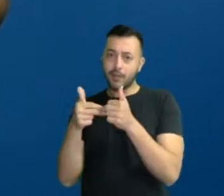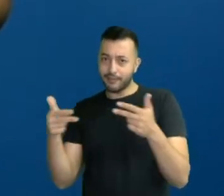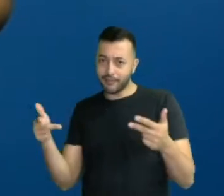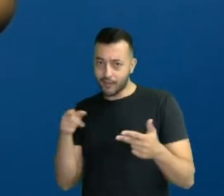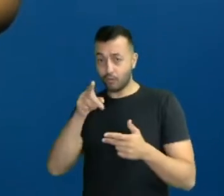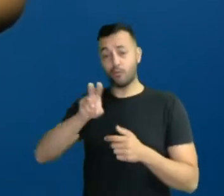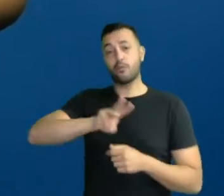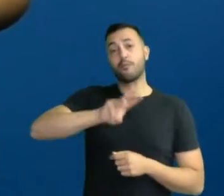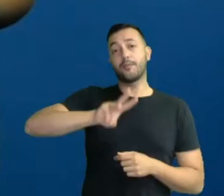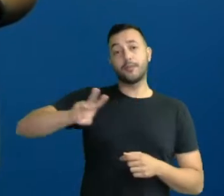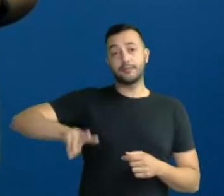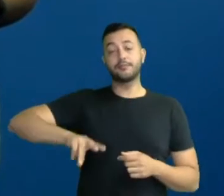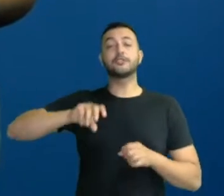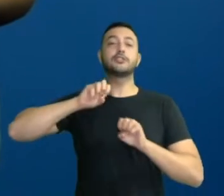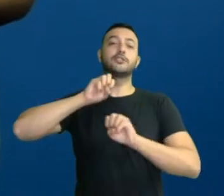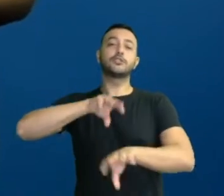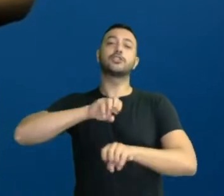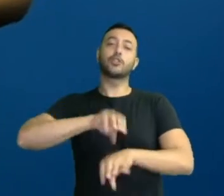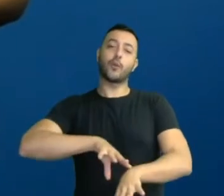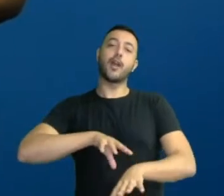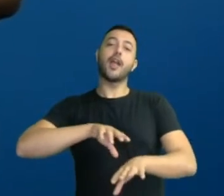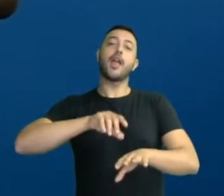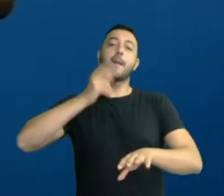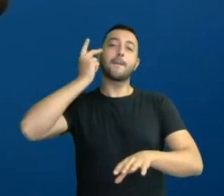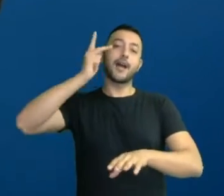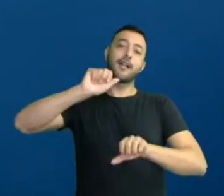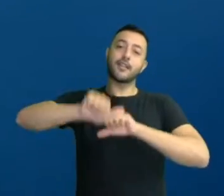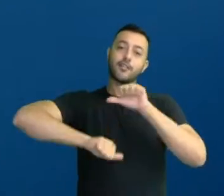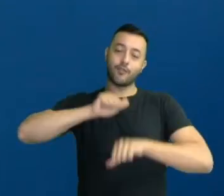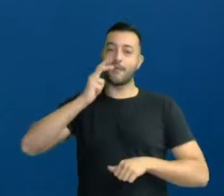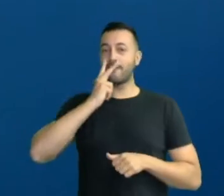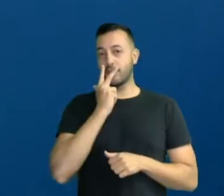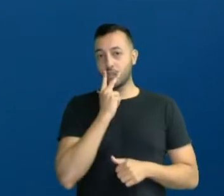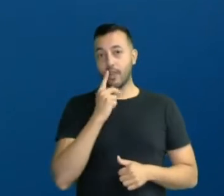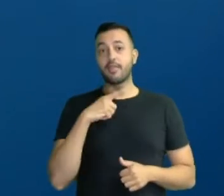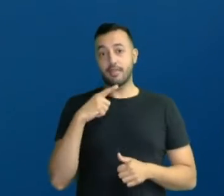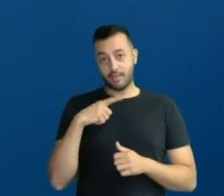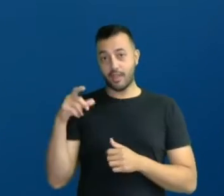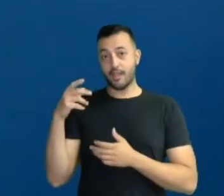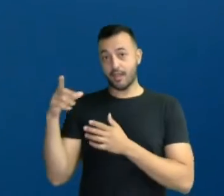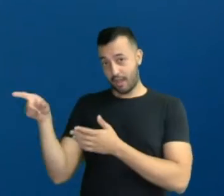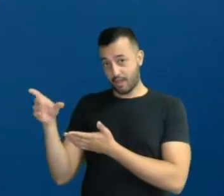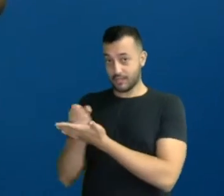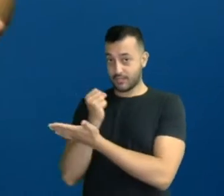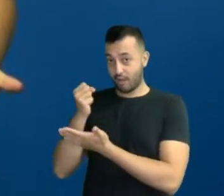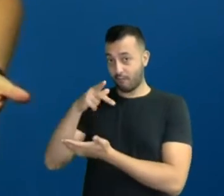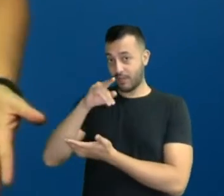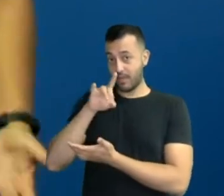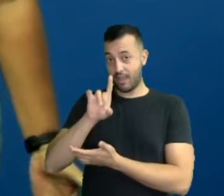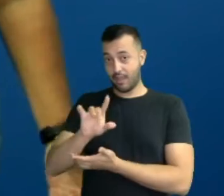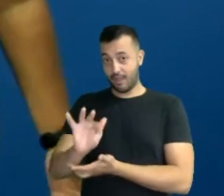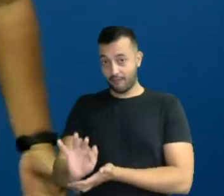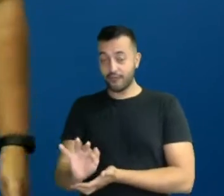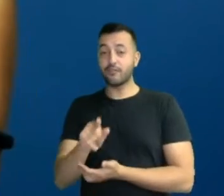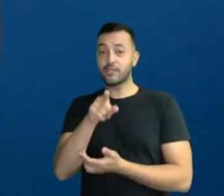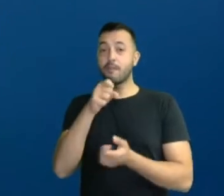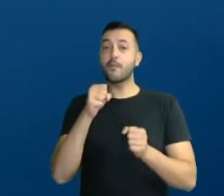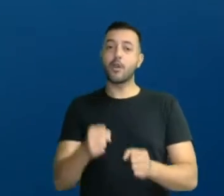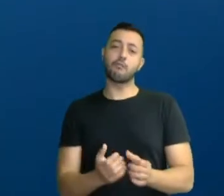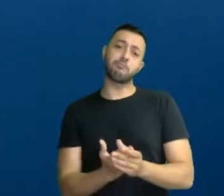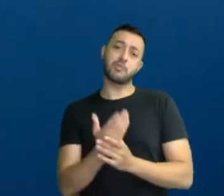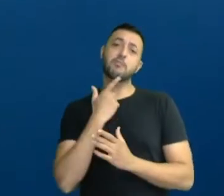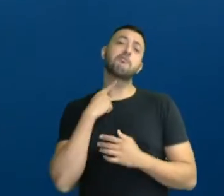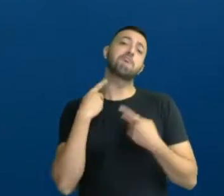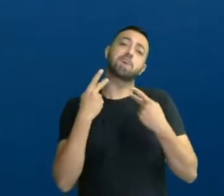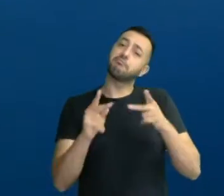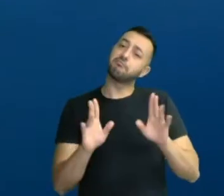lá no blog Educar para Transformar a Vitória, que vai estar lá disponível em PDF. E aí você pode até imprimir se você quiser.